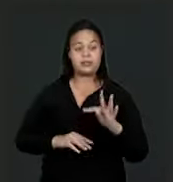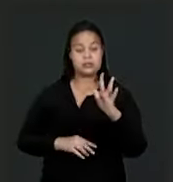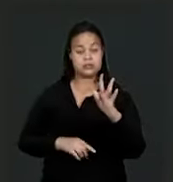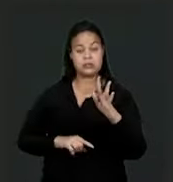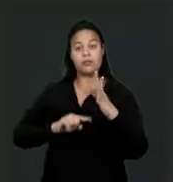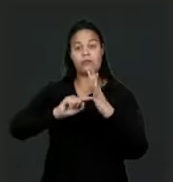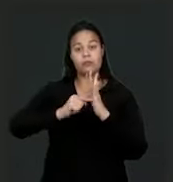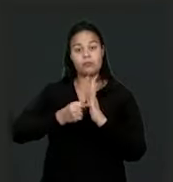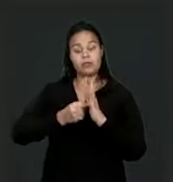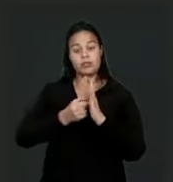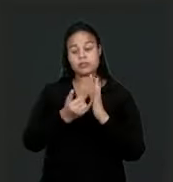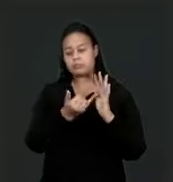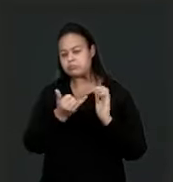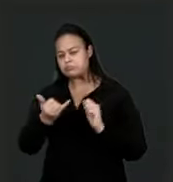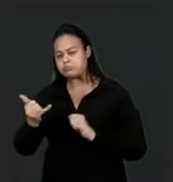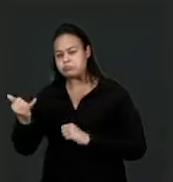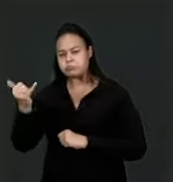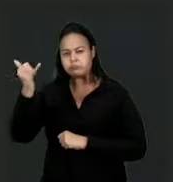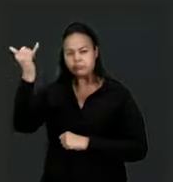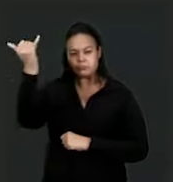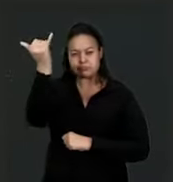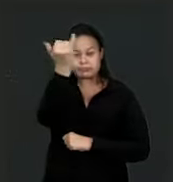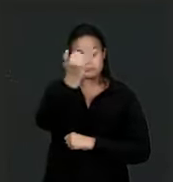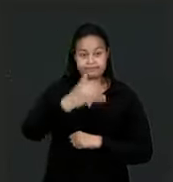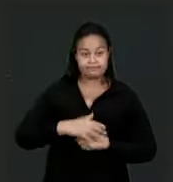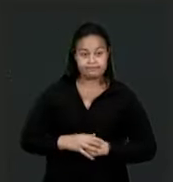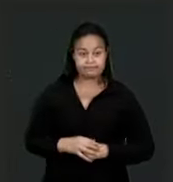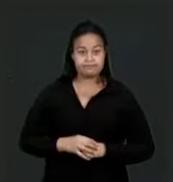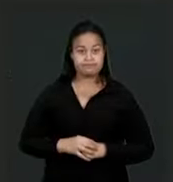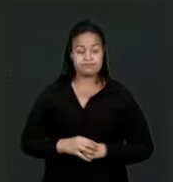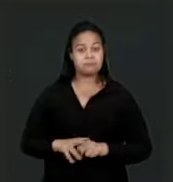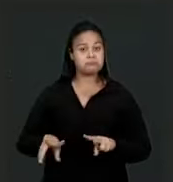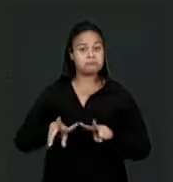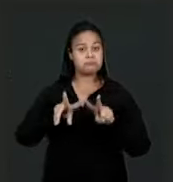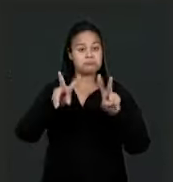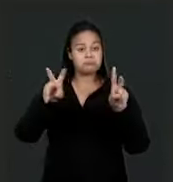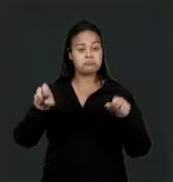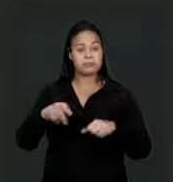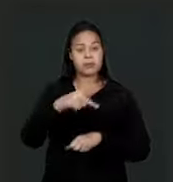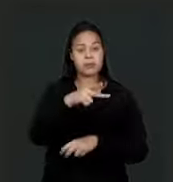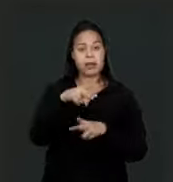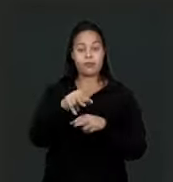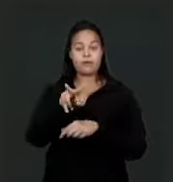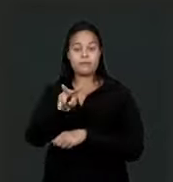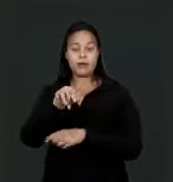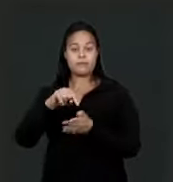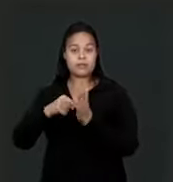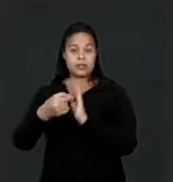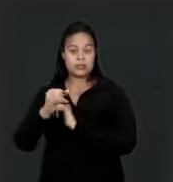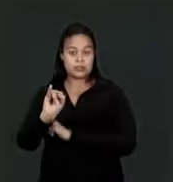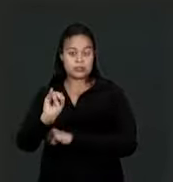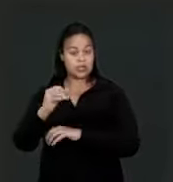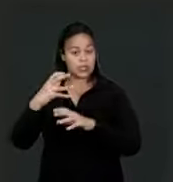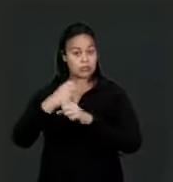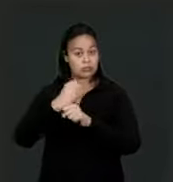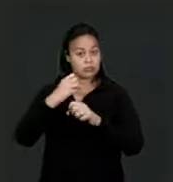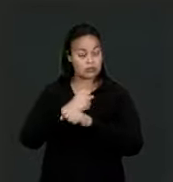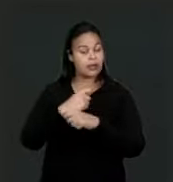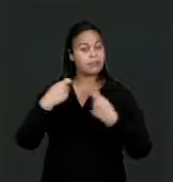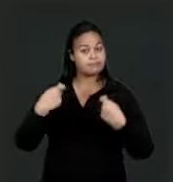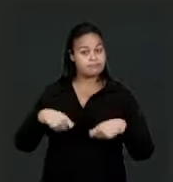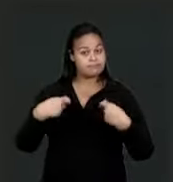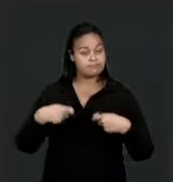a corrente. A expressão P é igual a V vezes I permite calcular a potência